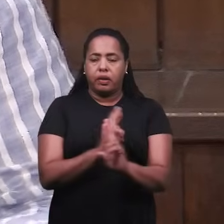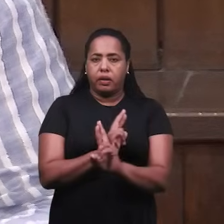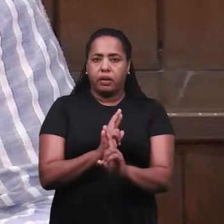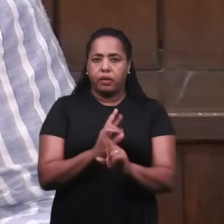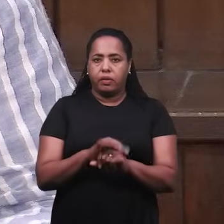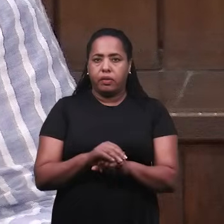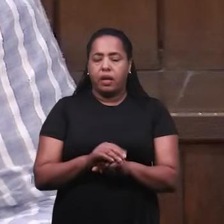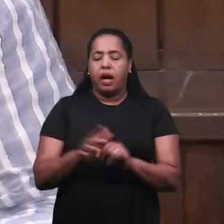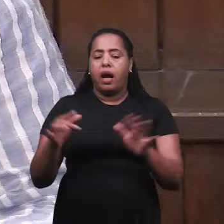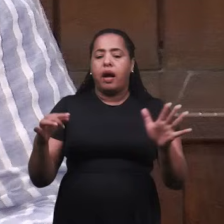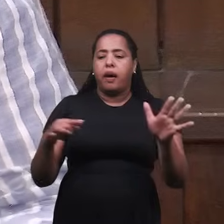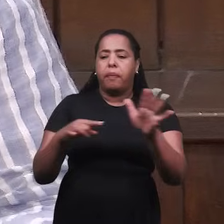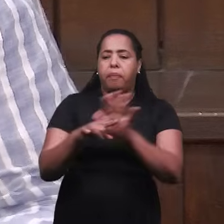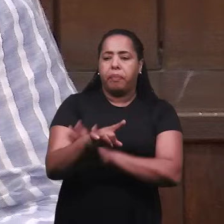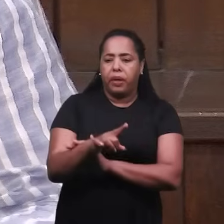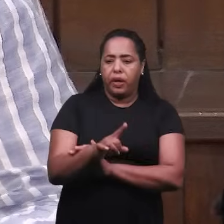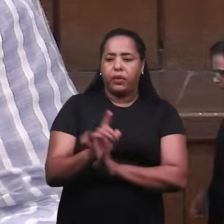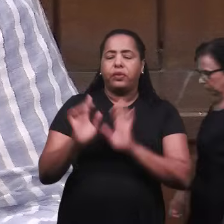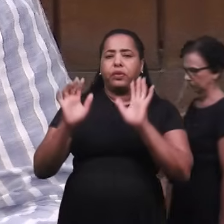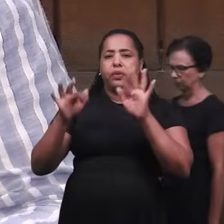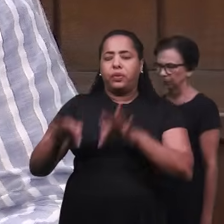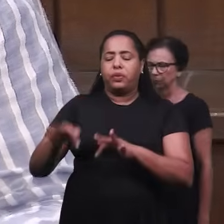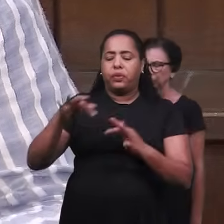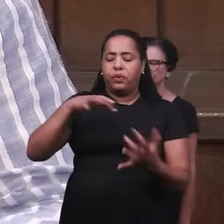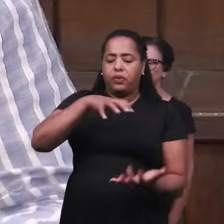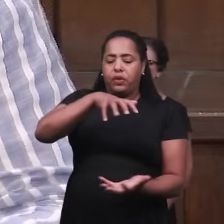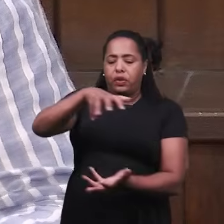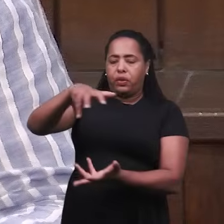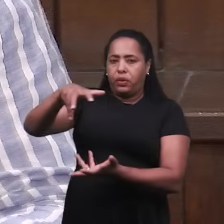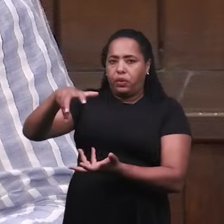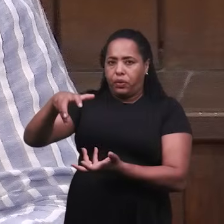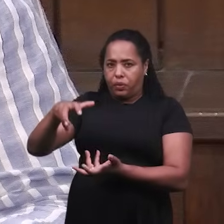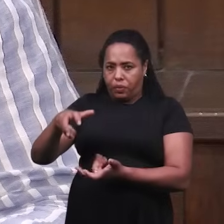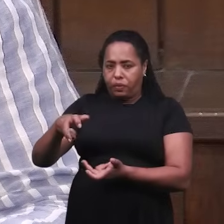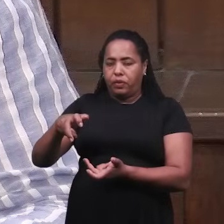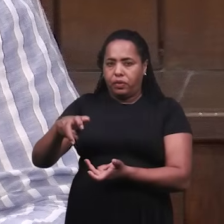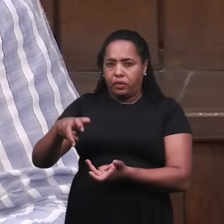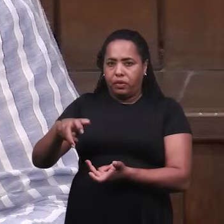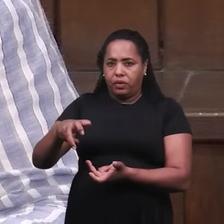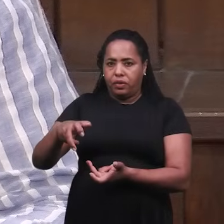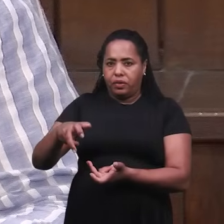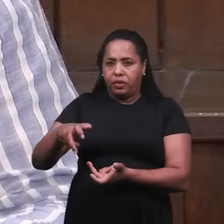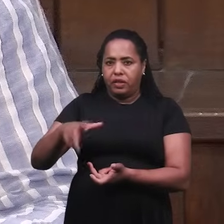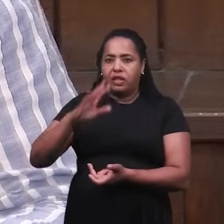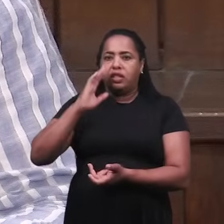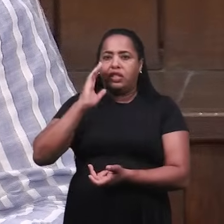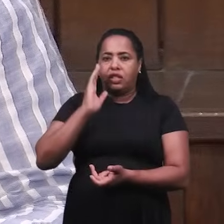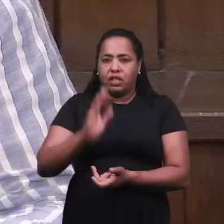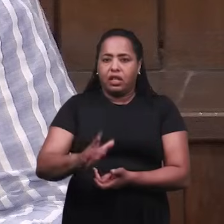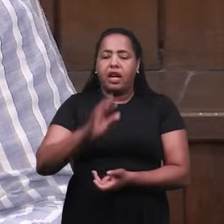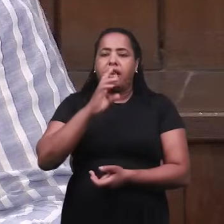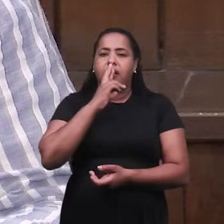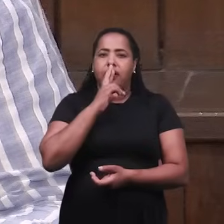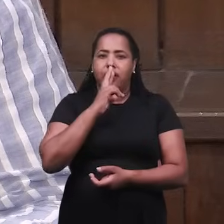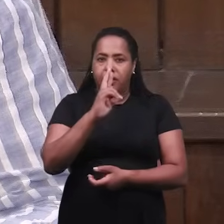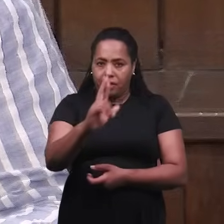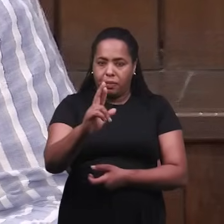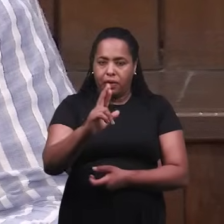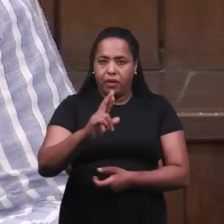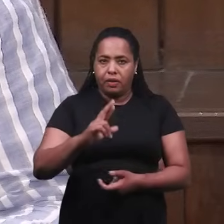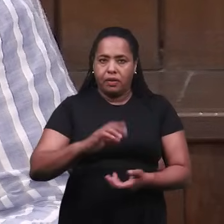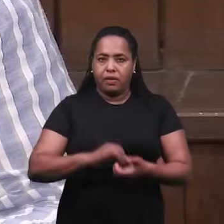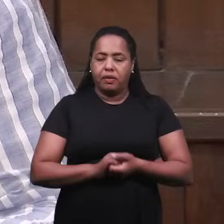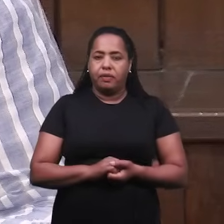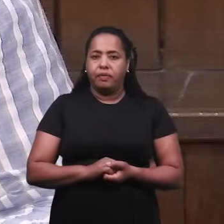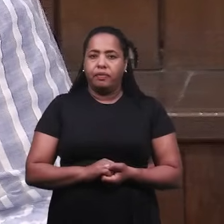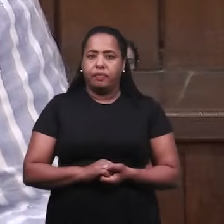a pergunta acerca do fim do mundo. O Luiz Eugênio já deu a resposta,